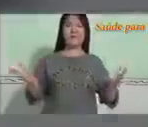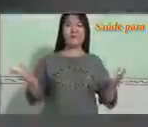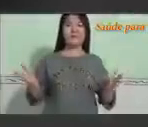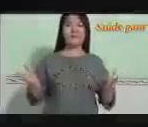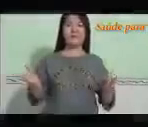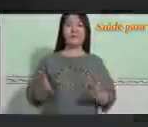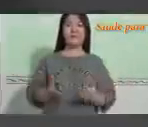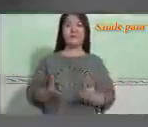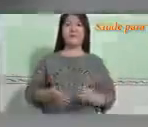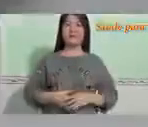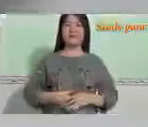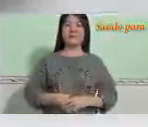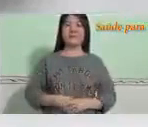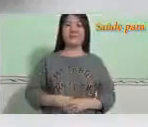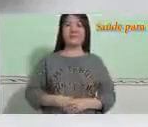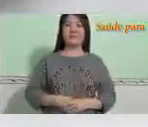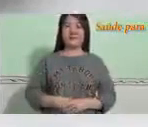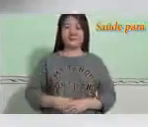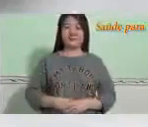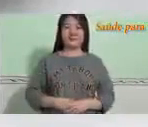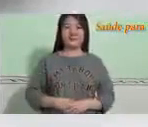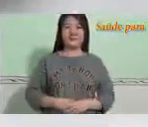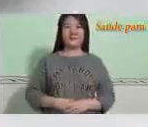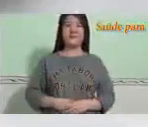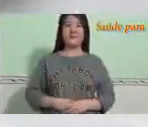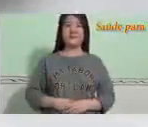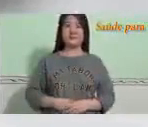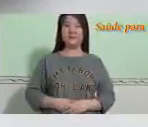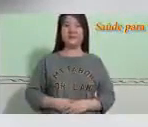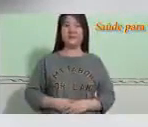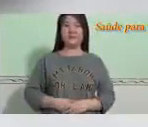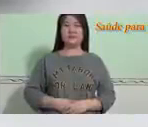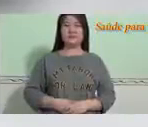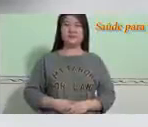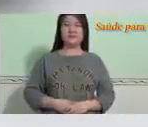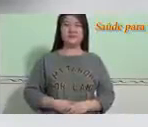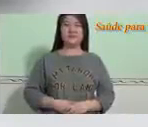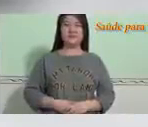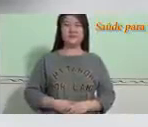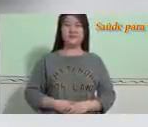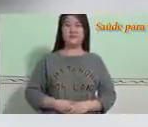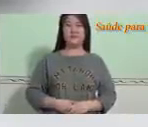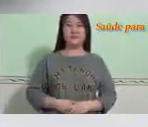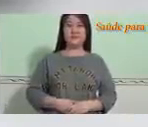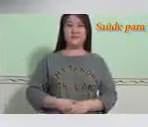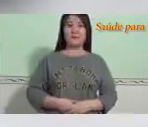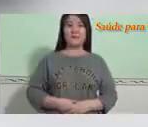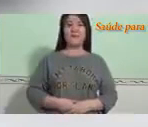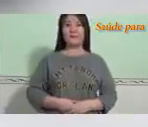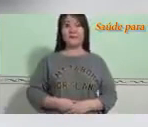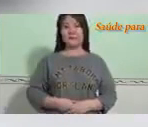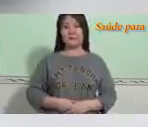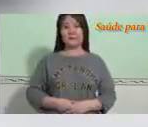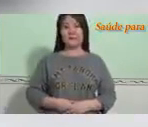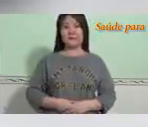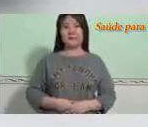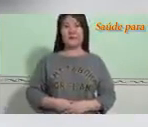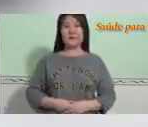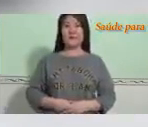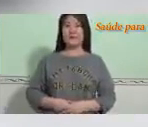Entenda melhor como identificar uma embólia pulmonar. O que fazer? 2 pontos. Se existir suspeita de